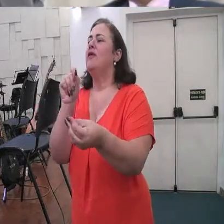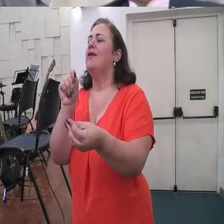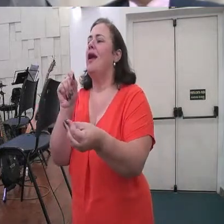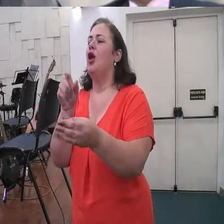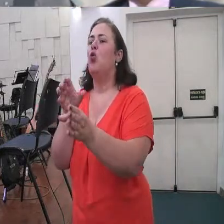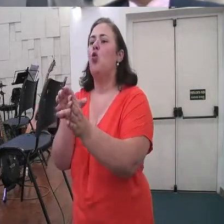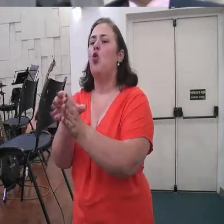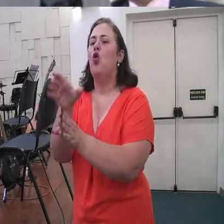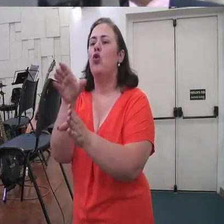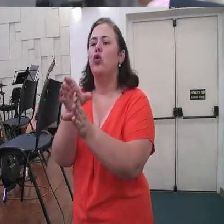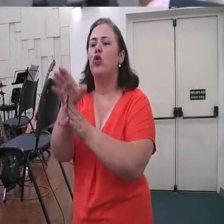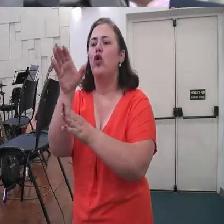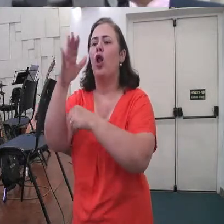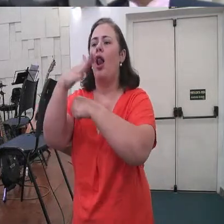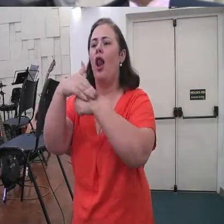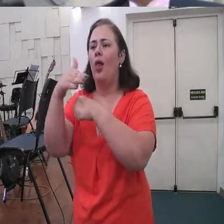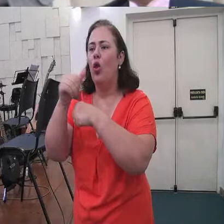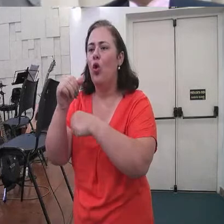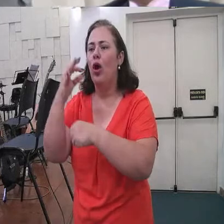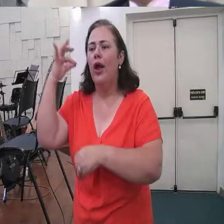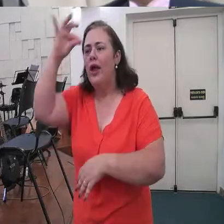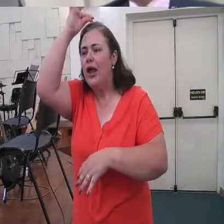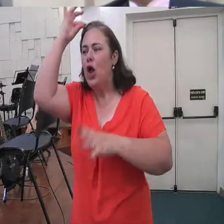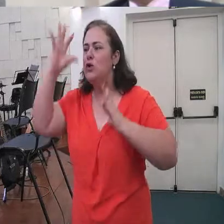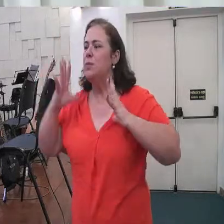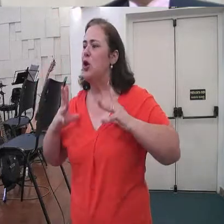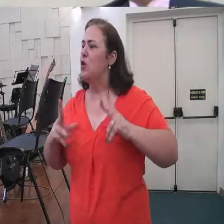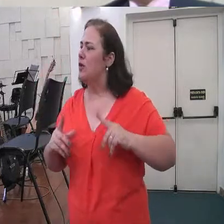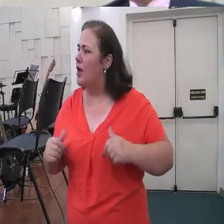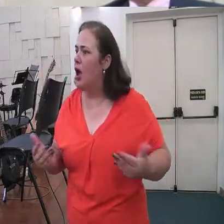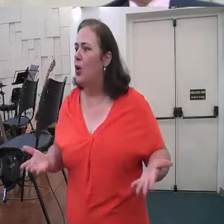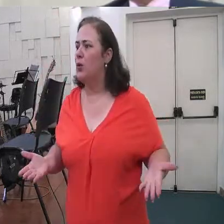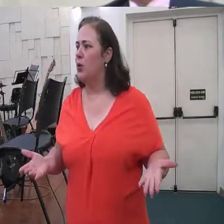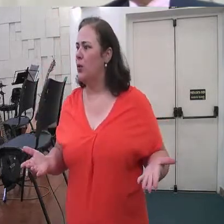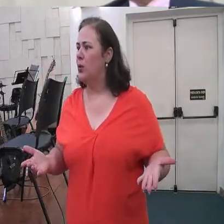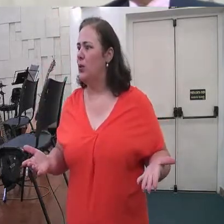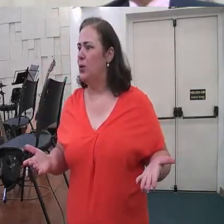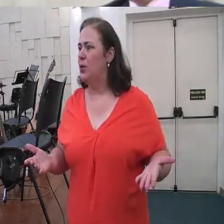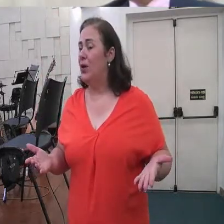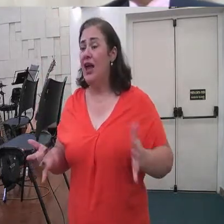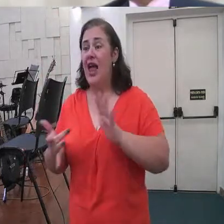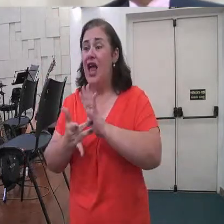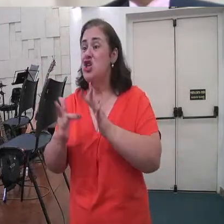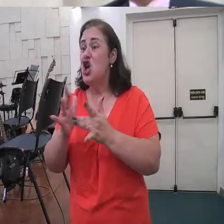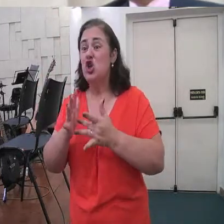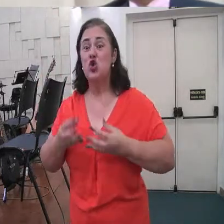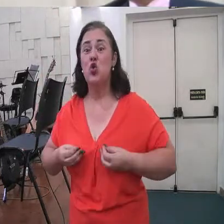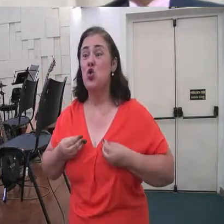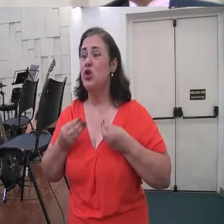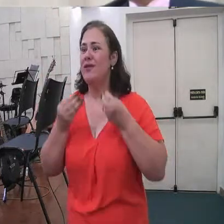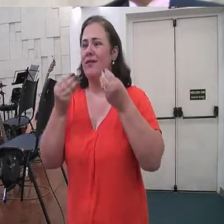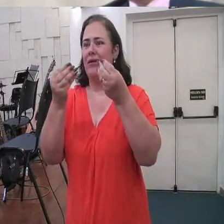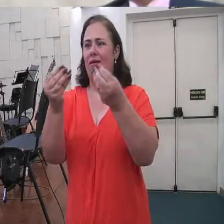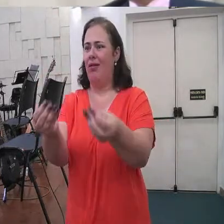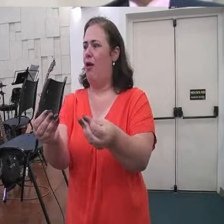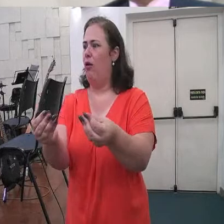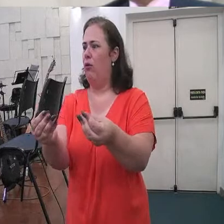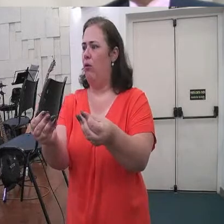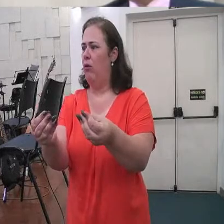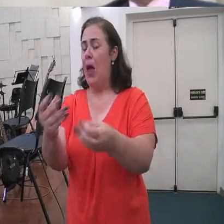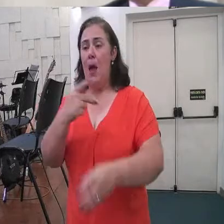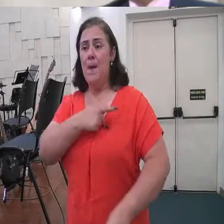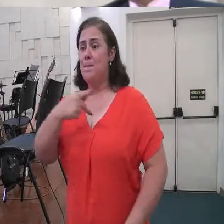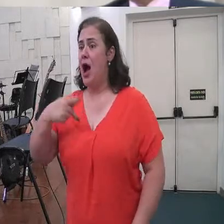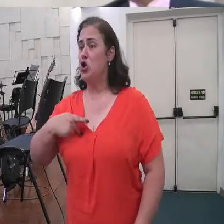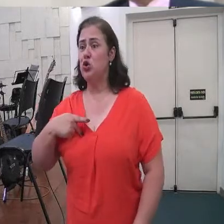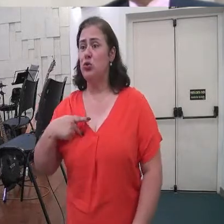hoje eu não devo mais nada, eu estou inclusive com dinheiro guardado no banco. E aí o pastor disse: amém, aleluia,